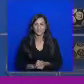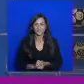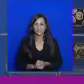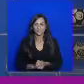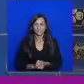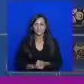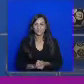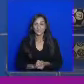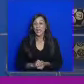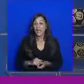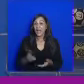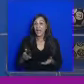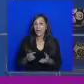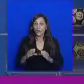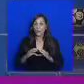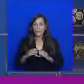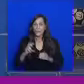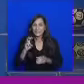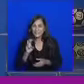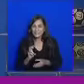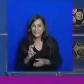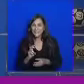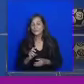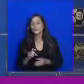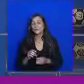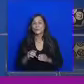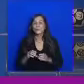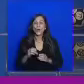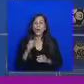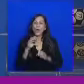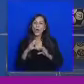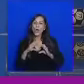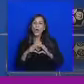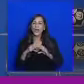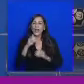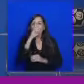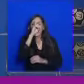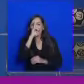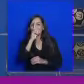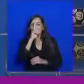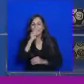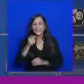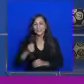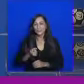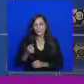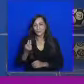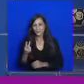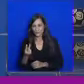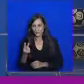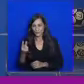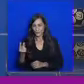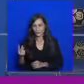Vamos receber agora a quinta bola. Quinta bola, bola amarela, número 22.